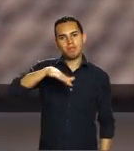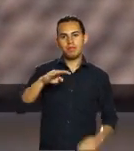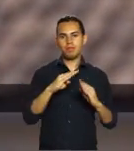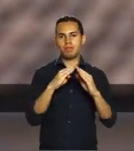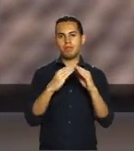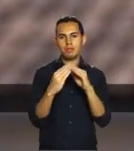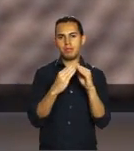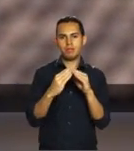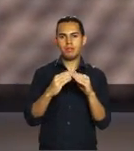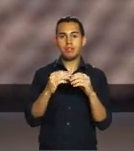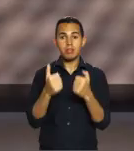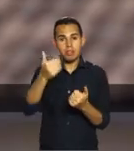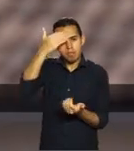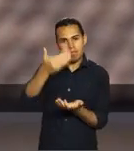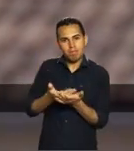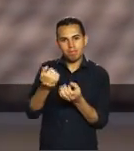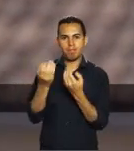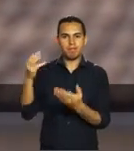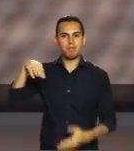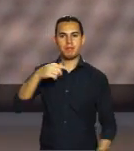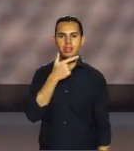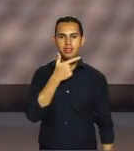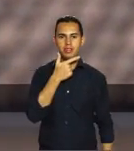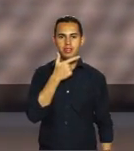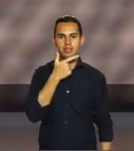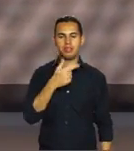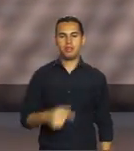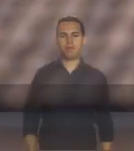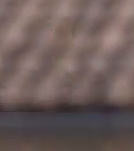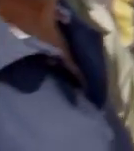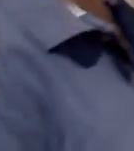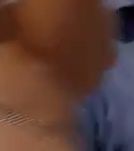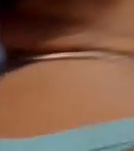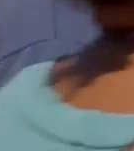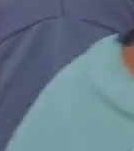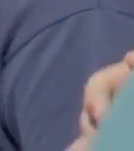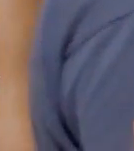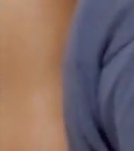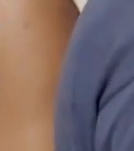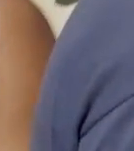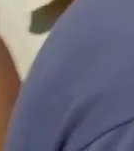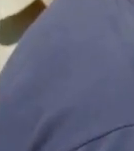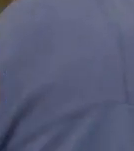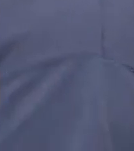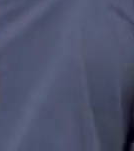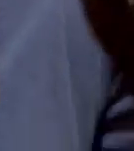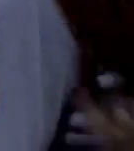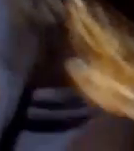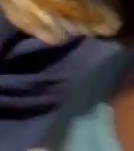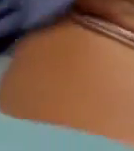ideais da comunidade, a gente deposita essa confiança no Marcelo. Esse é o novo jeito.